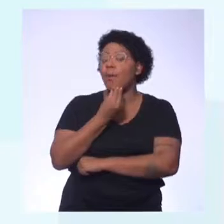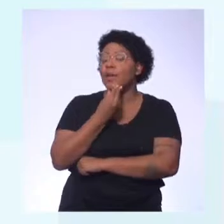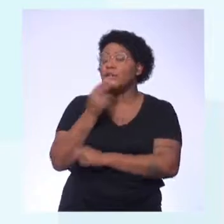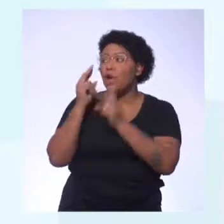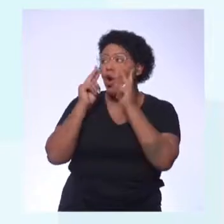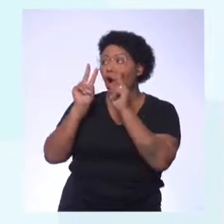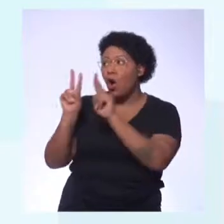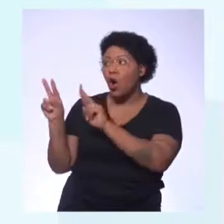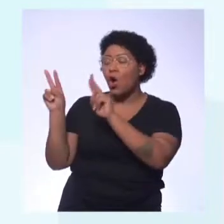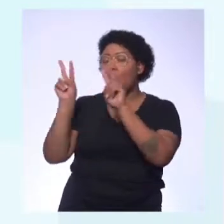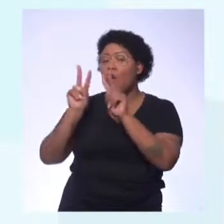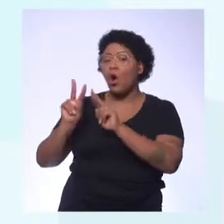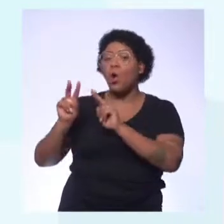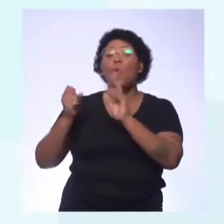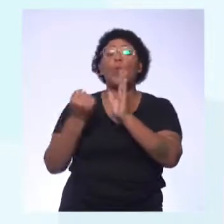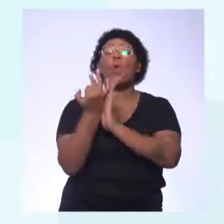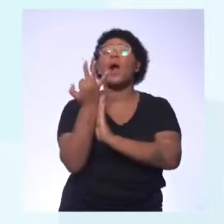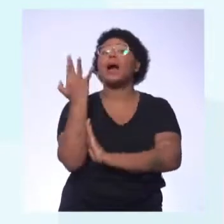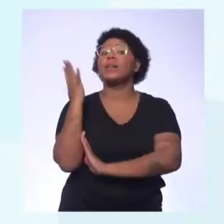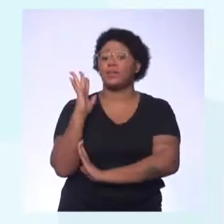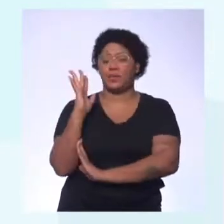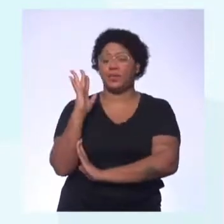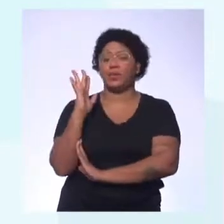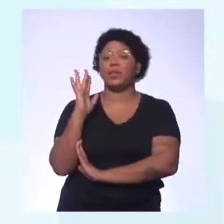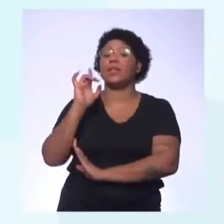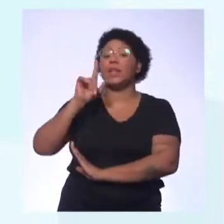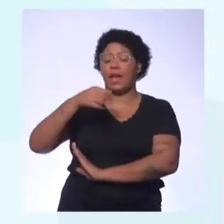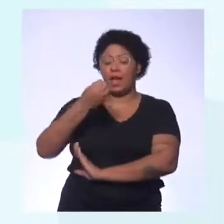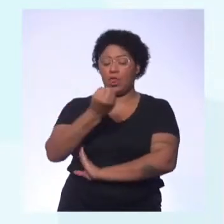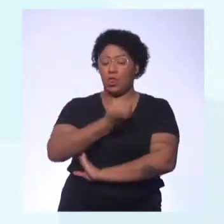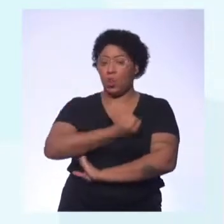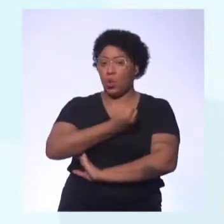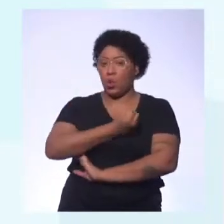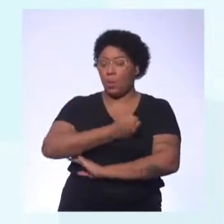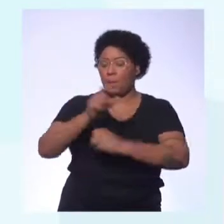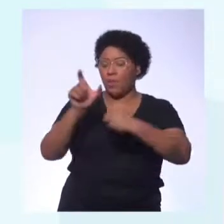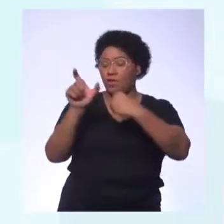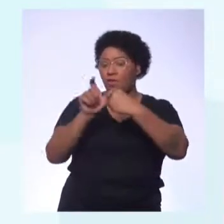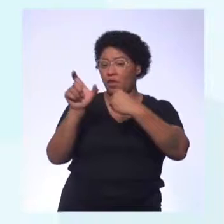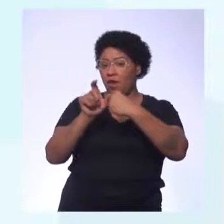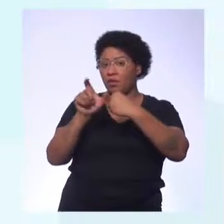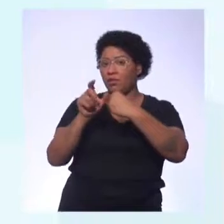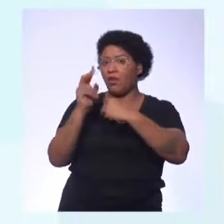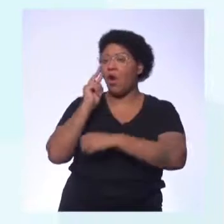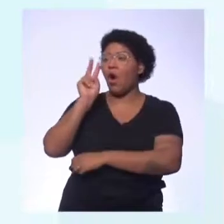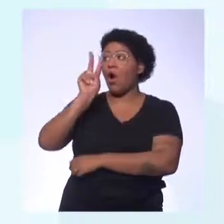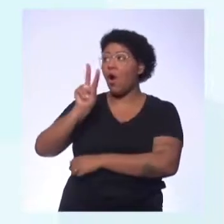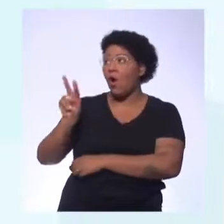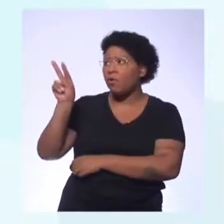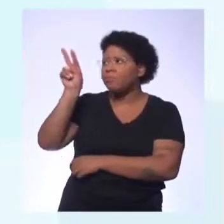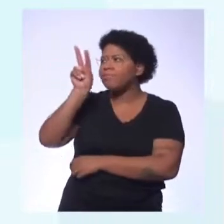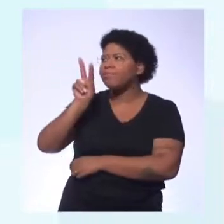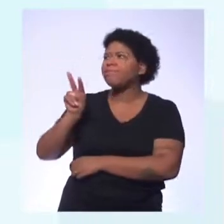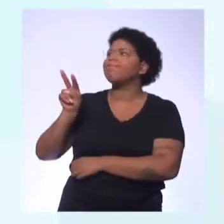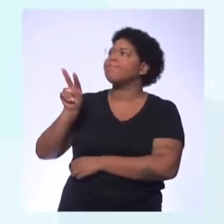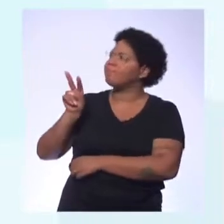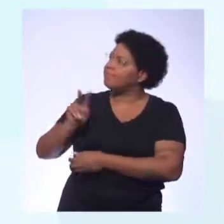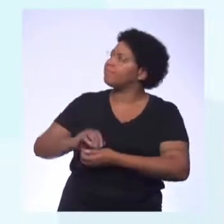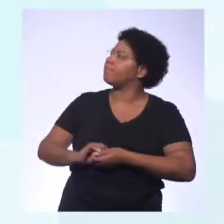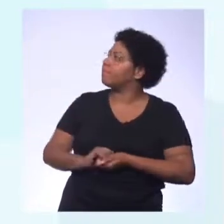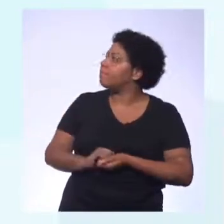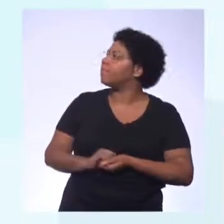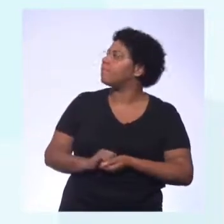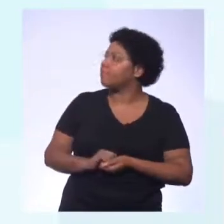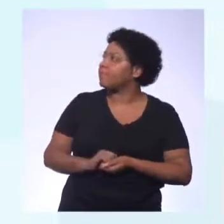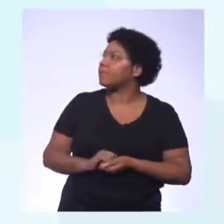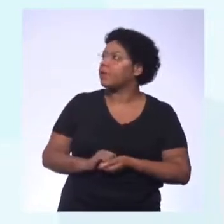vão entrar, então, na parte do gênero, número e grau. Os garotos. Observamos essa imagem, então, os garotos.